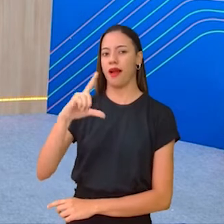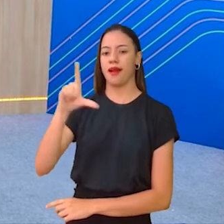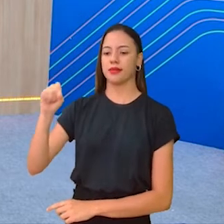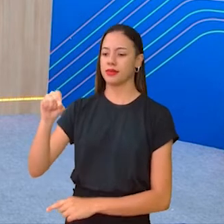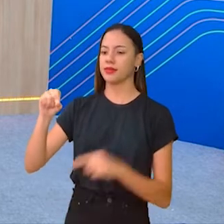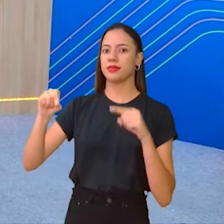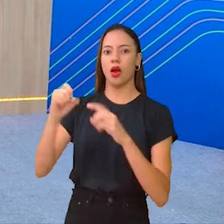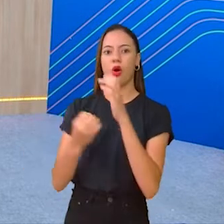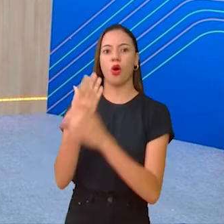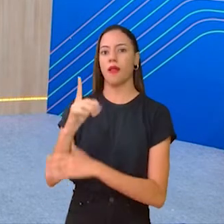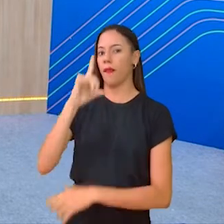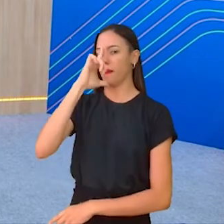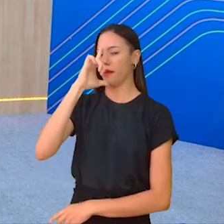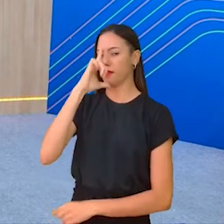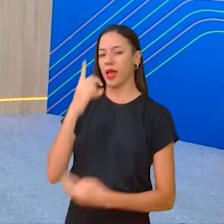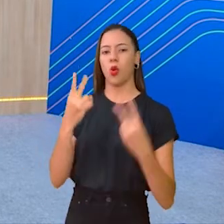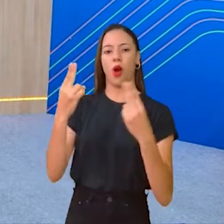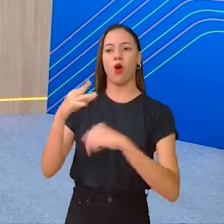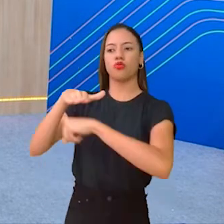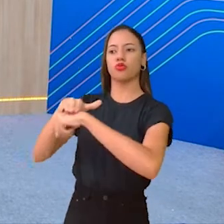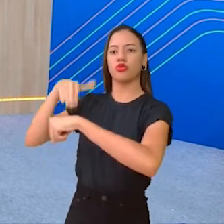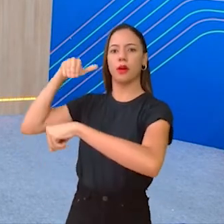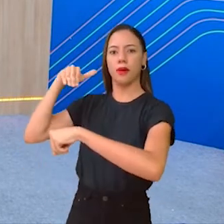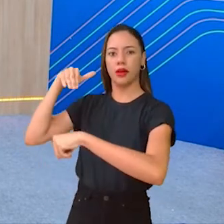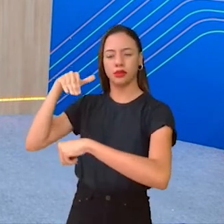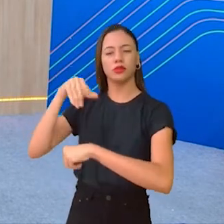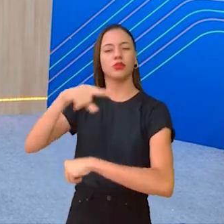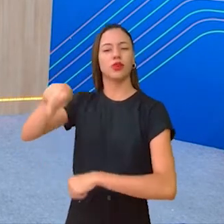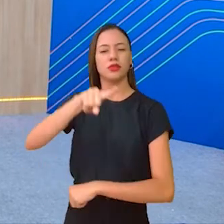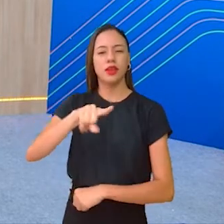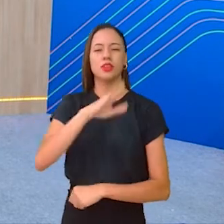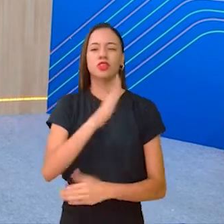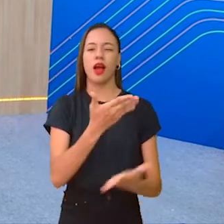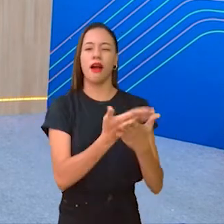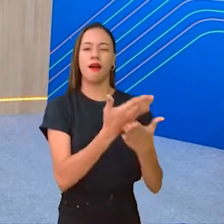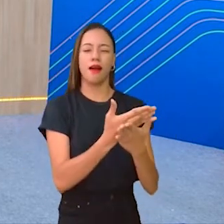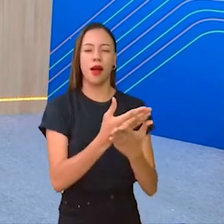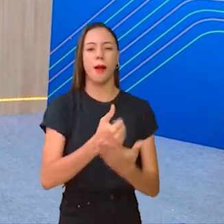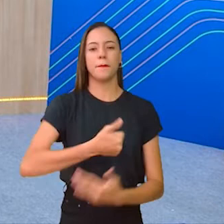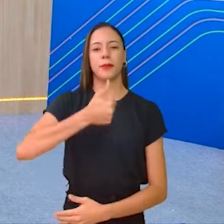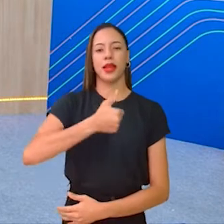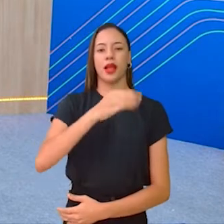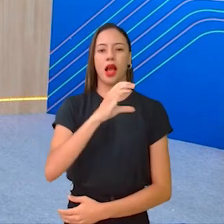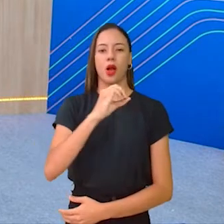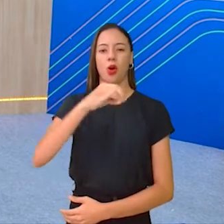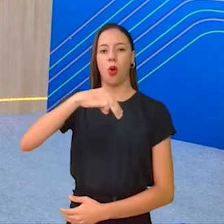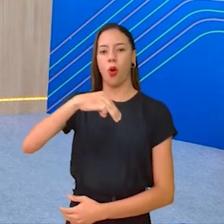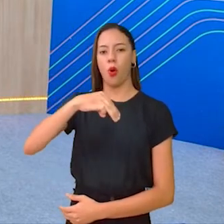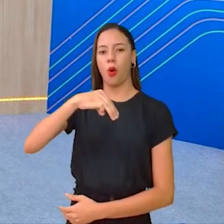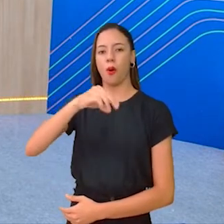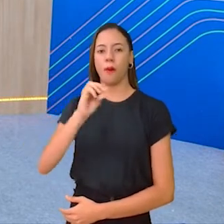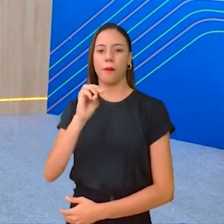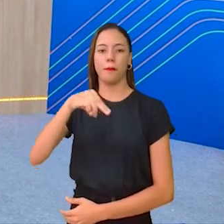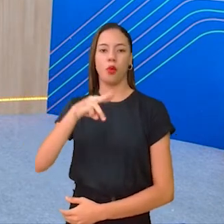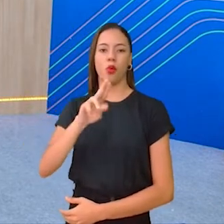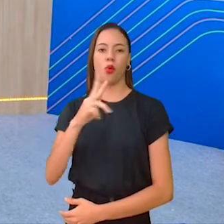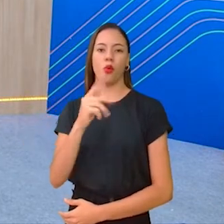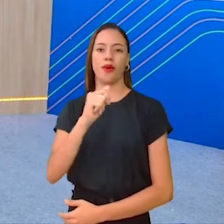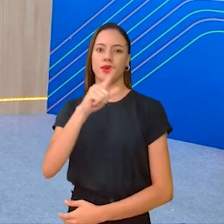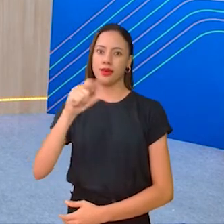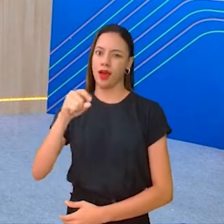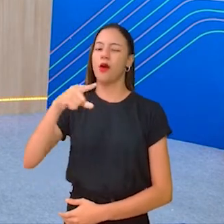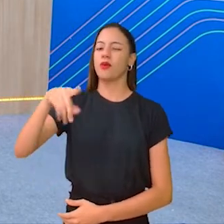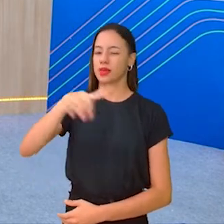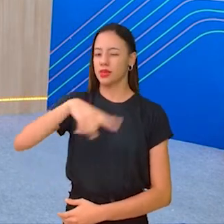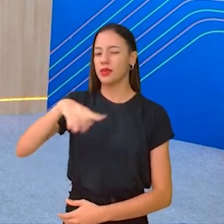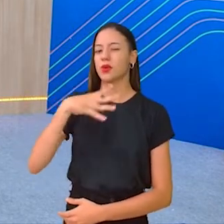mesmo, que é para um chamado. Quem né? já fez primeira comunhão sabe. Eu não fiz, tá, gente? É que muita gente, às vezes,